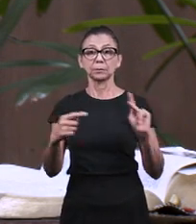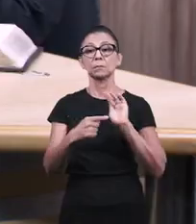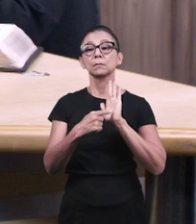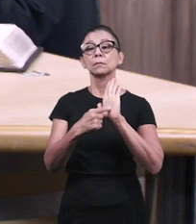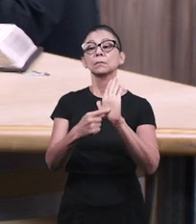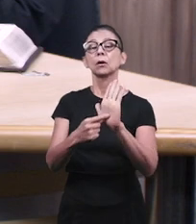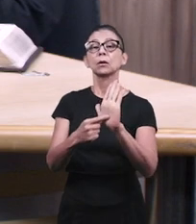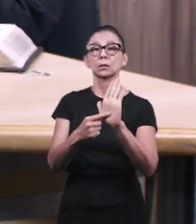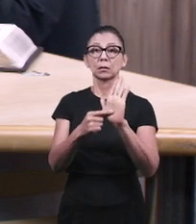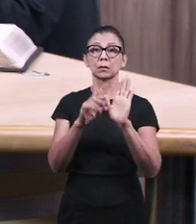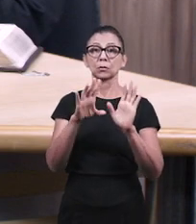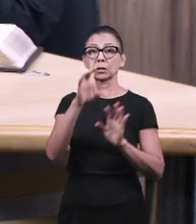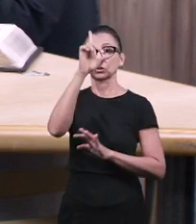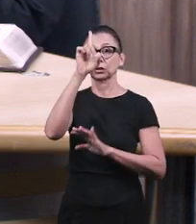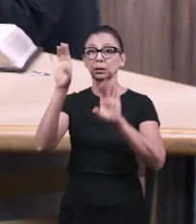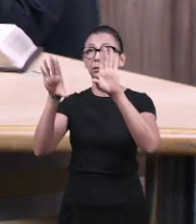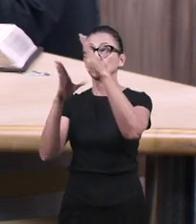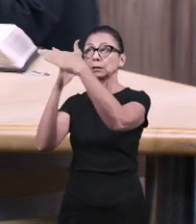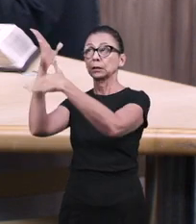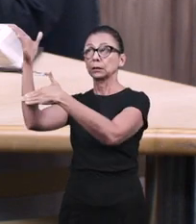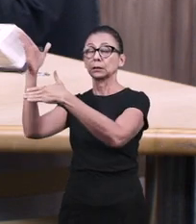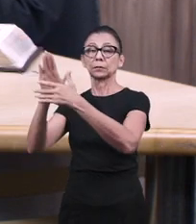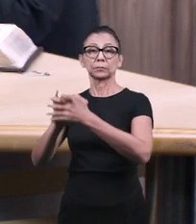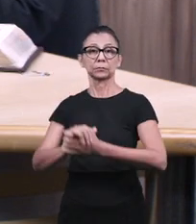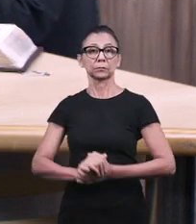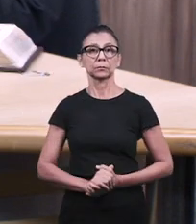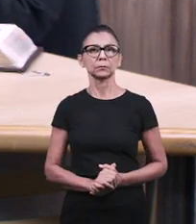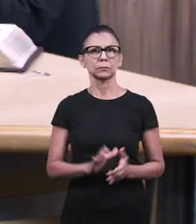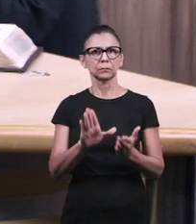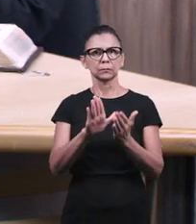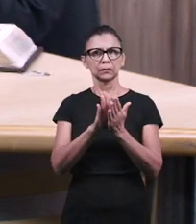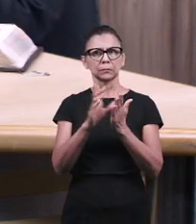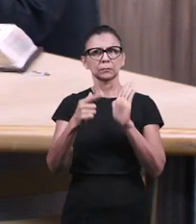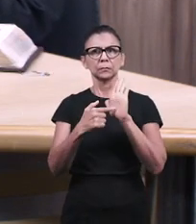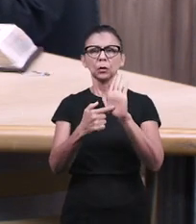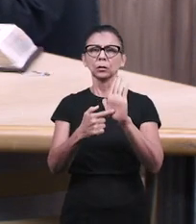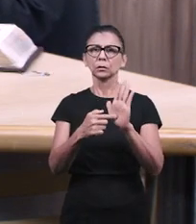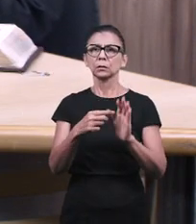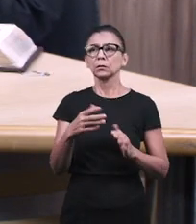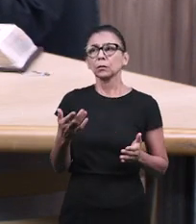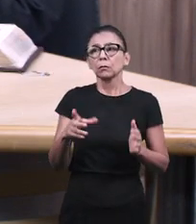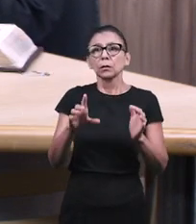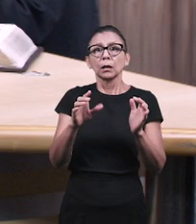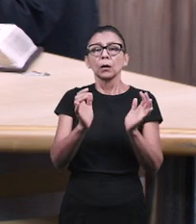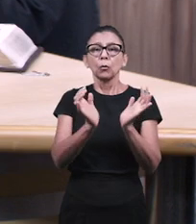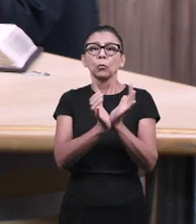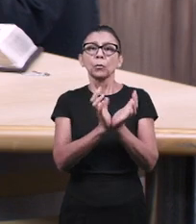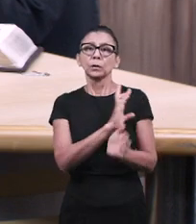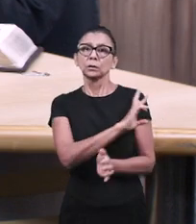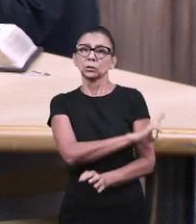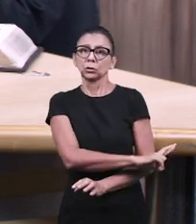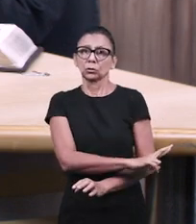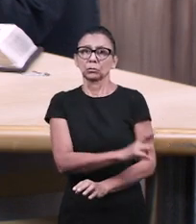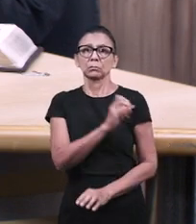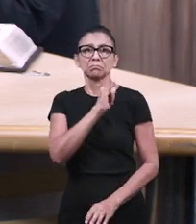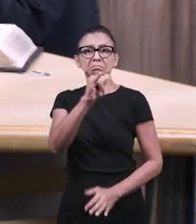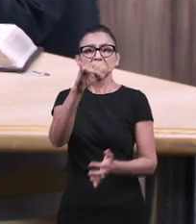144 mil, que é uma citação bíblica. Citação bíblica. Então tem um grupo que afirma isso.